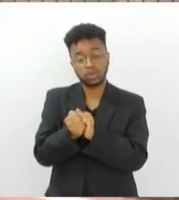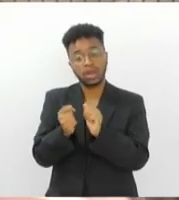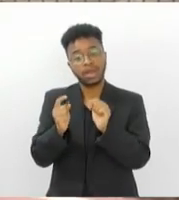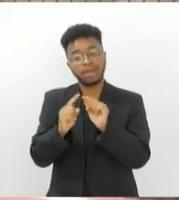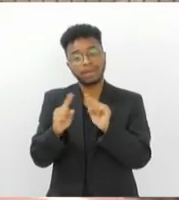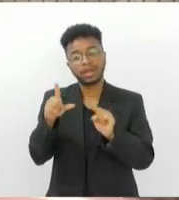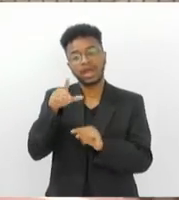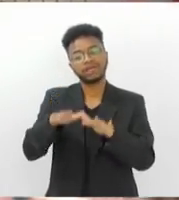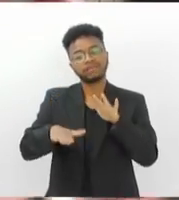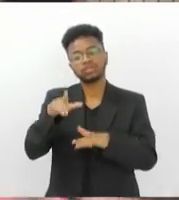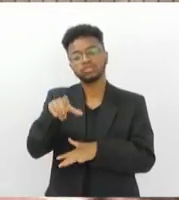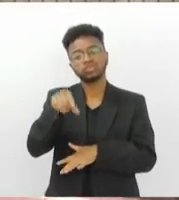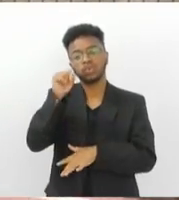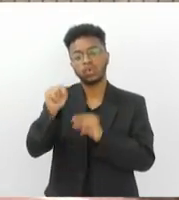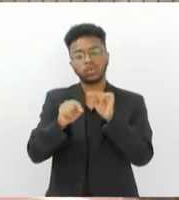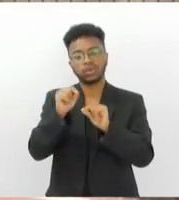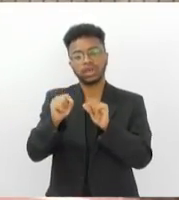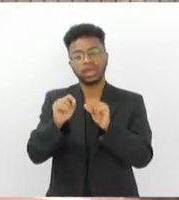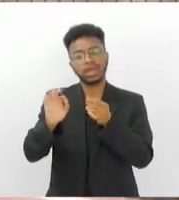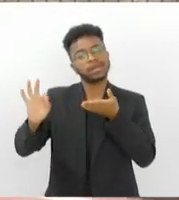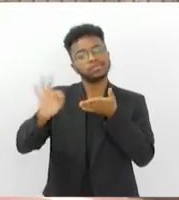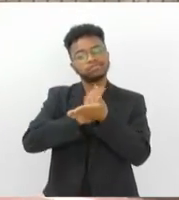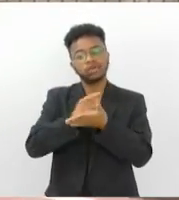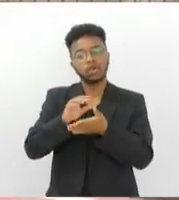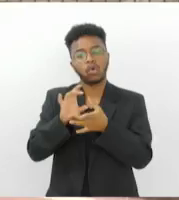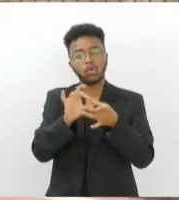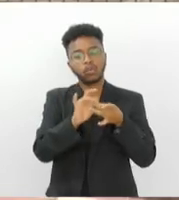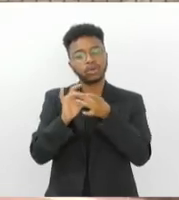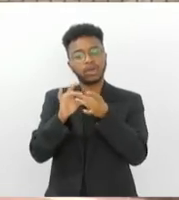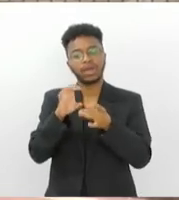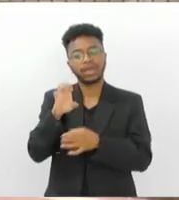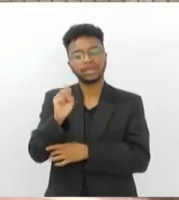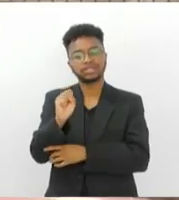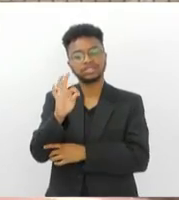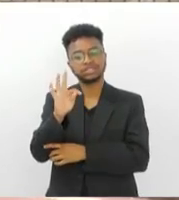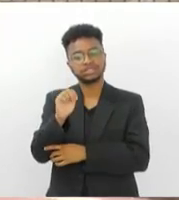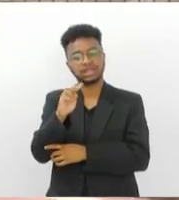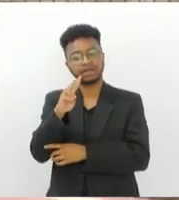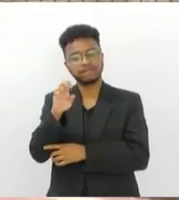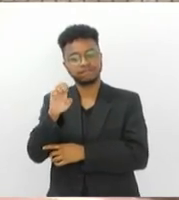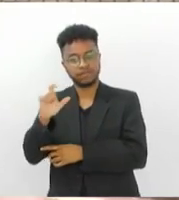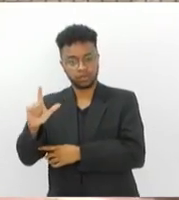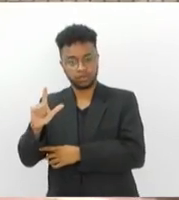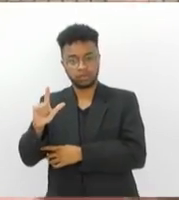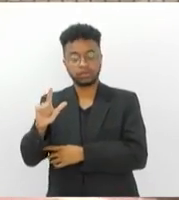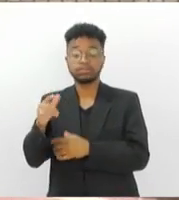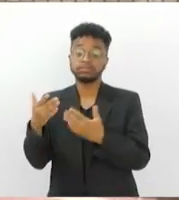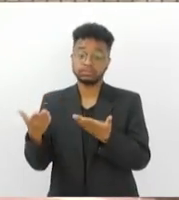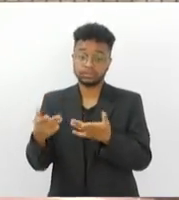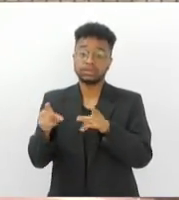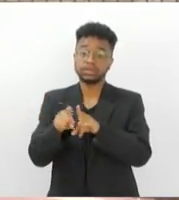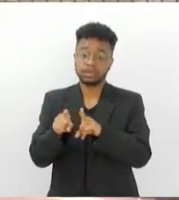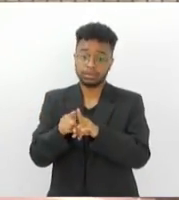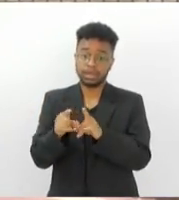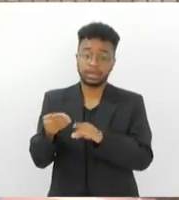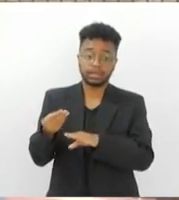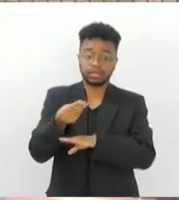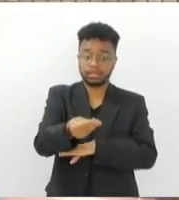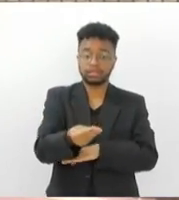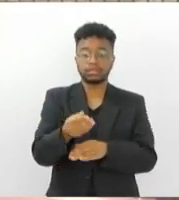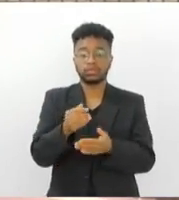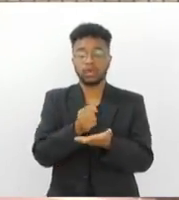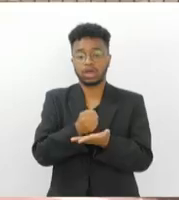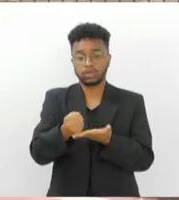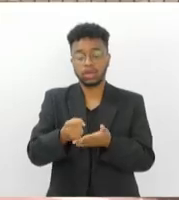optam muitas vezes por fazer uma escritura de união estável por regularizar essa situação também em um cartório mas é